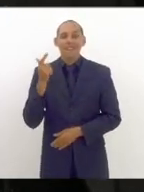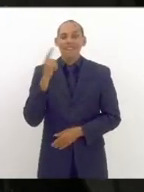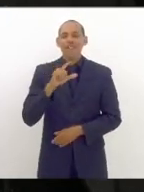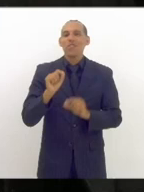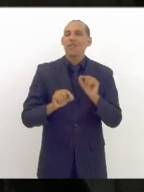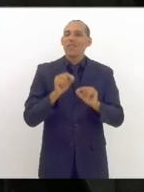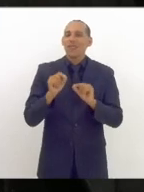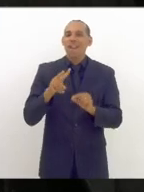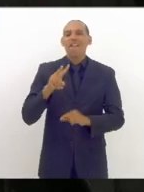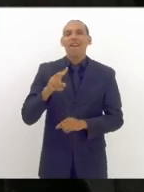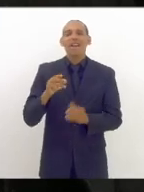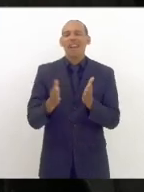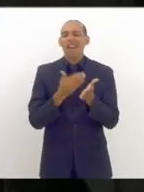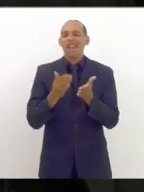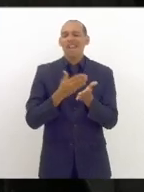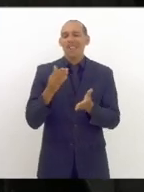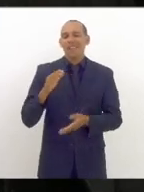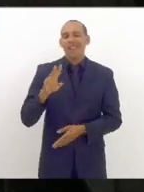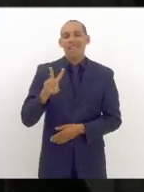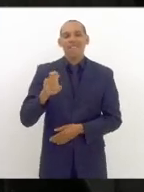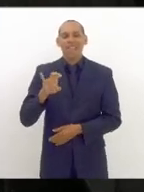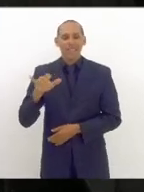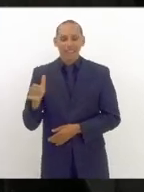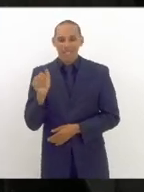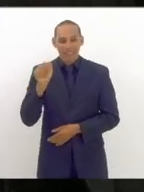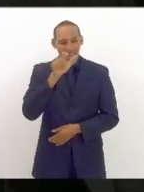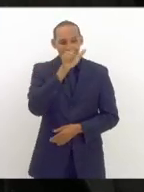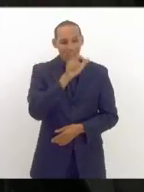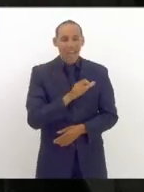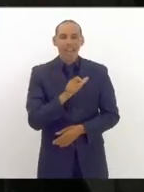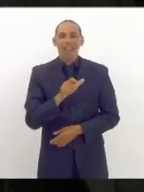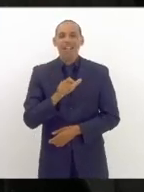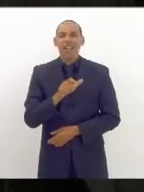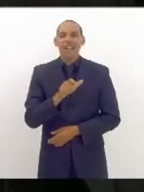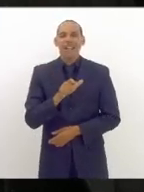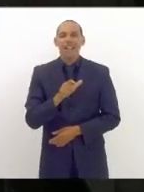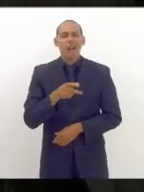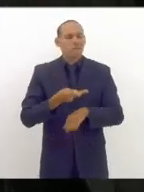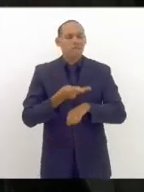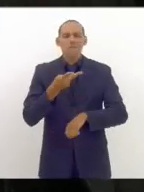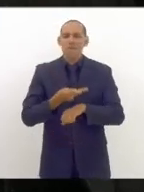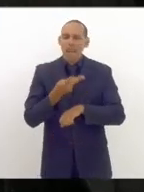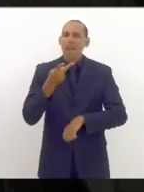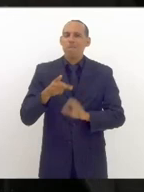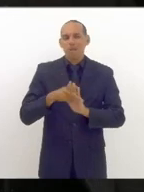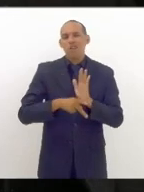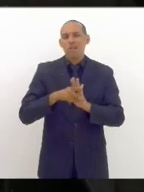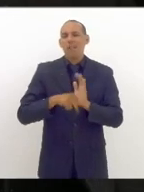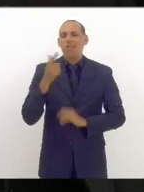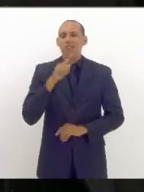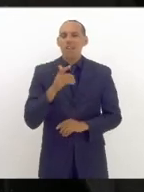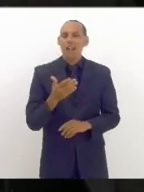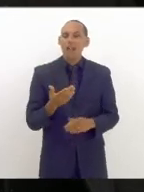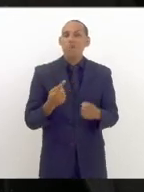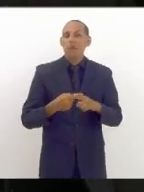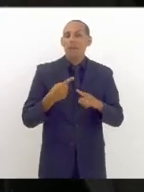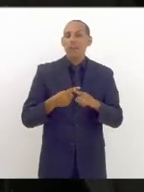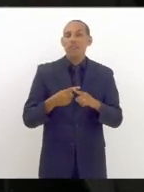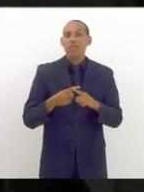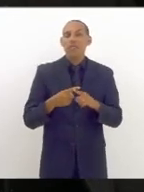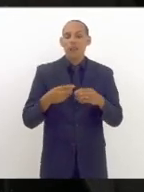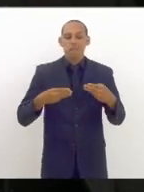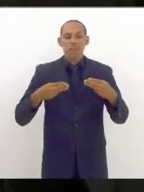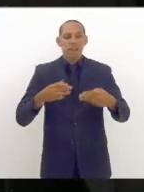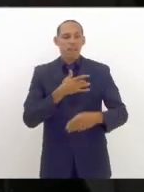Rio, André. Ela foi musa da Veja Rio com esse projeto, projeto dos mais premiados no Brasil, e que, graças a Deus, serviu de exemplo para o Ministério